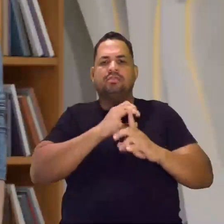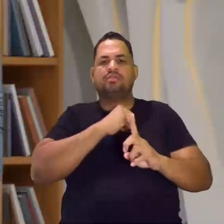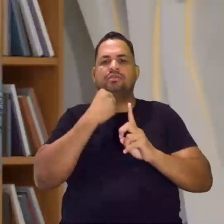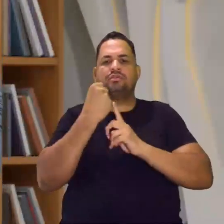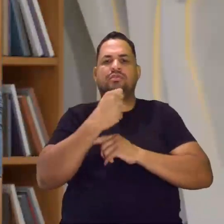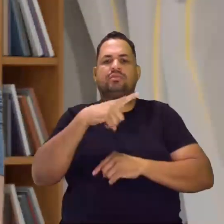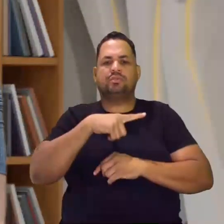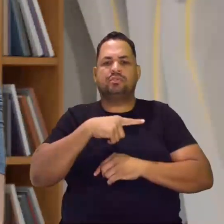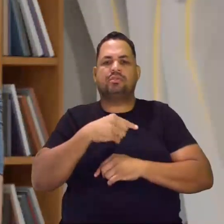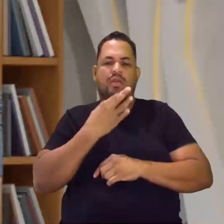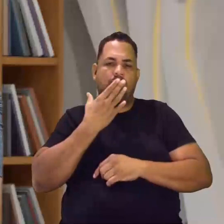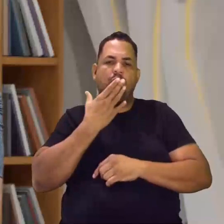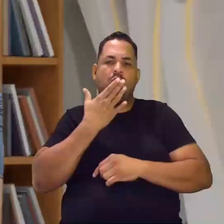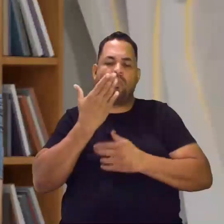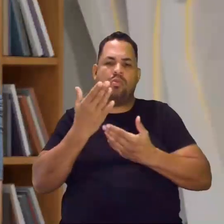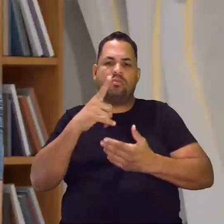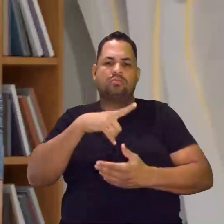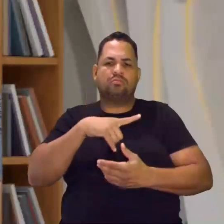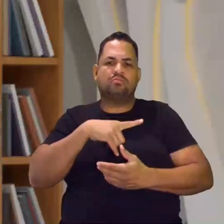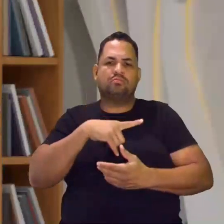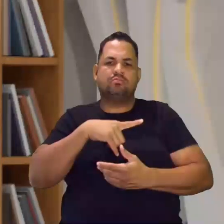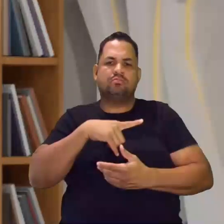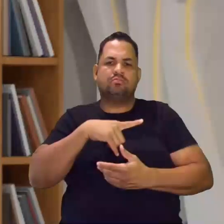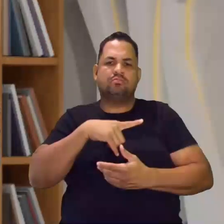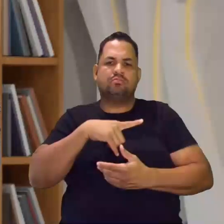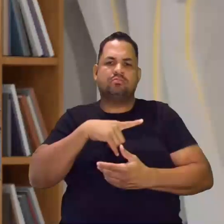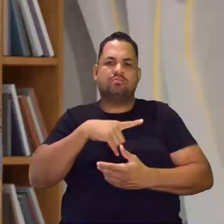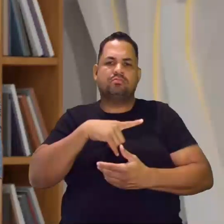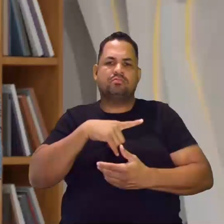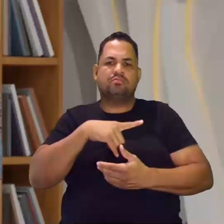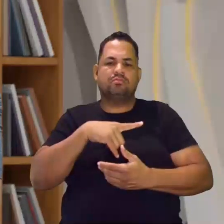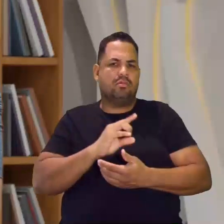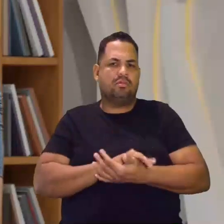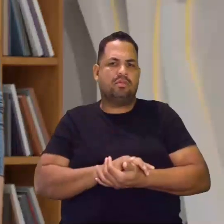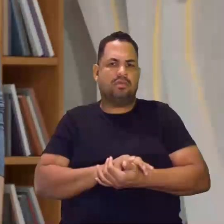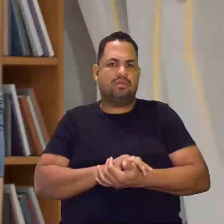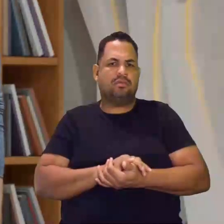cor. Né? Ela tem uma cor. E não é a cor branca.